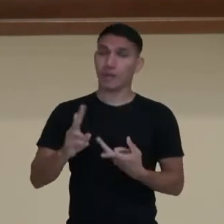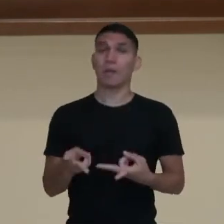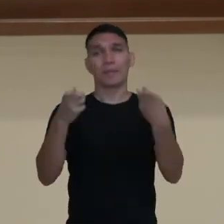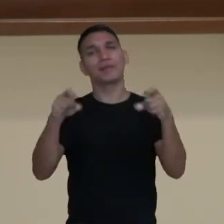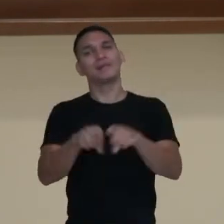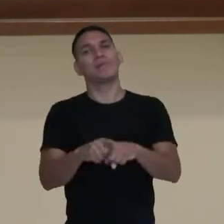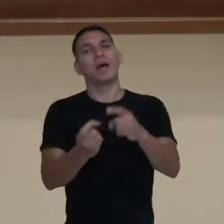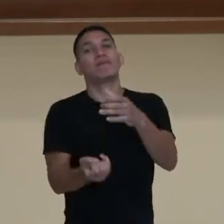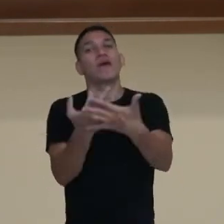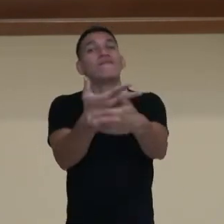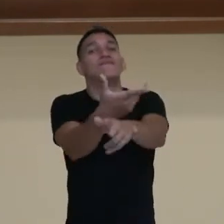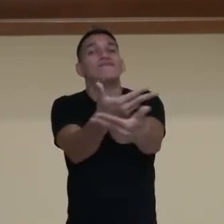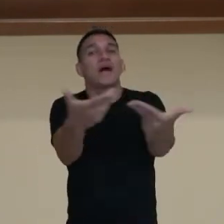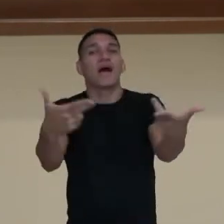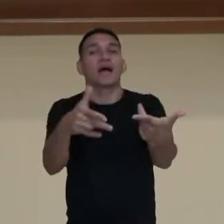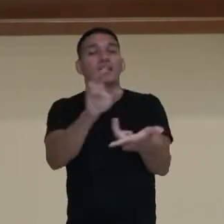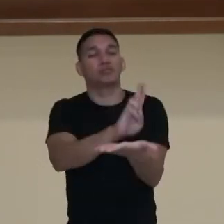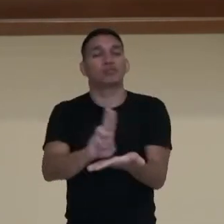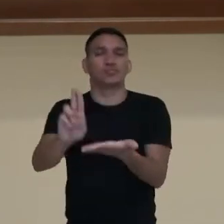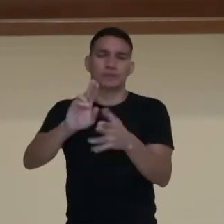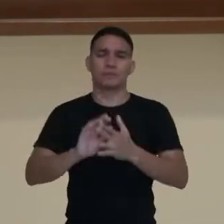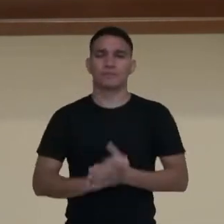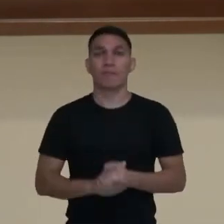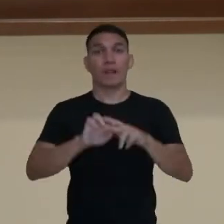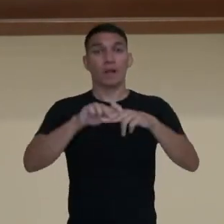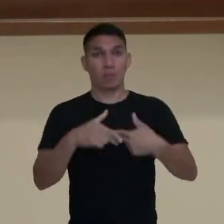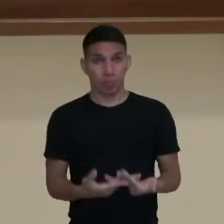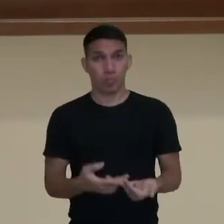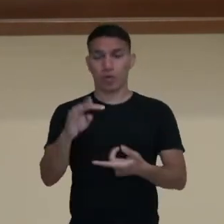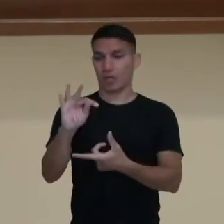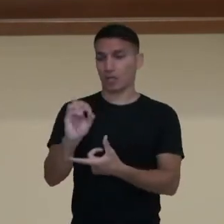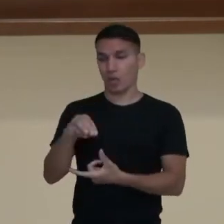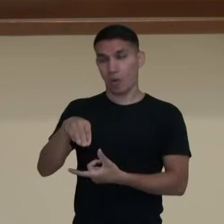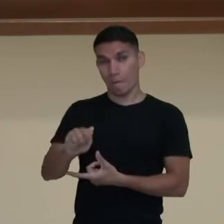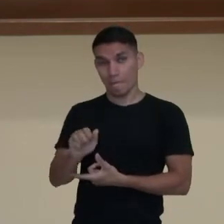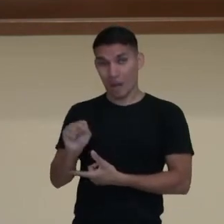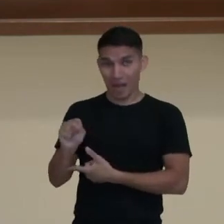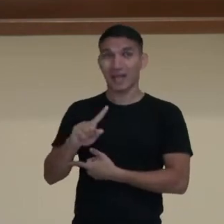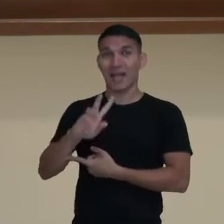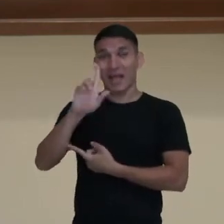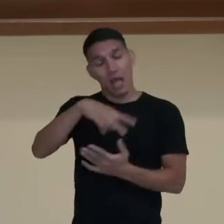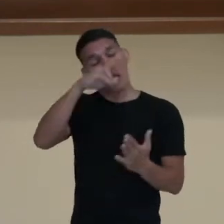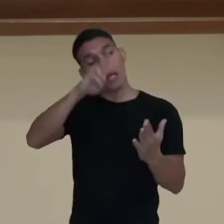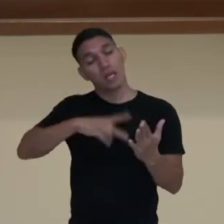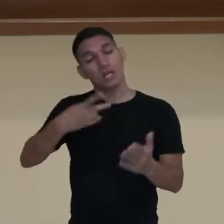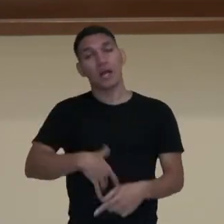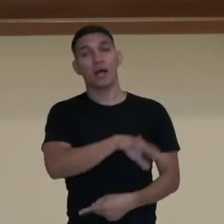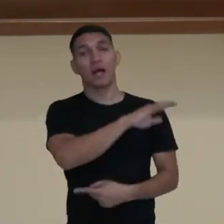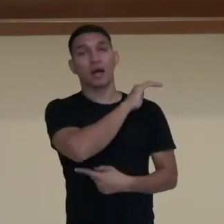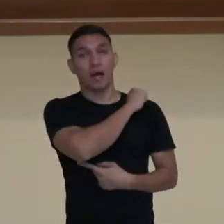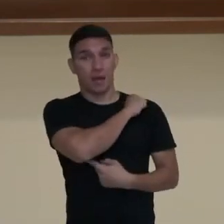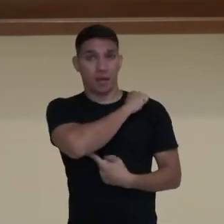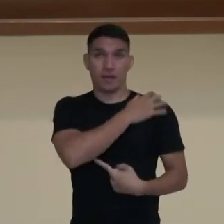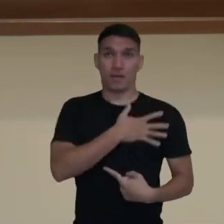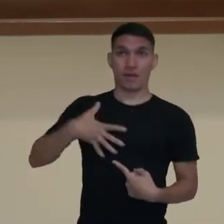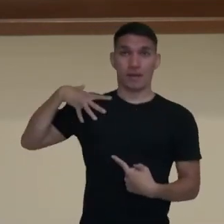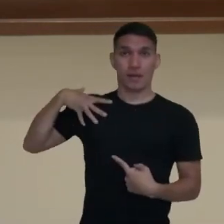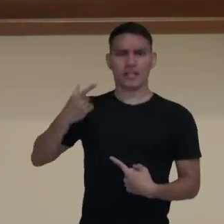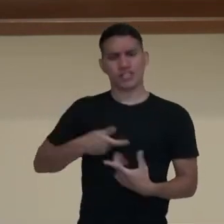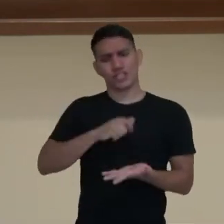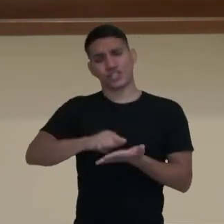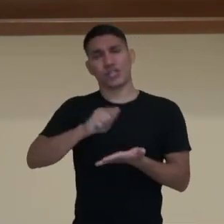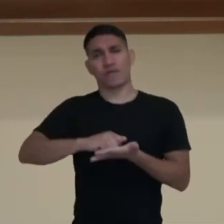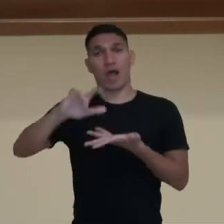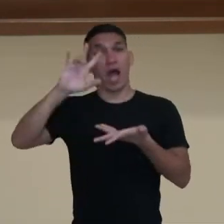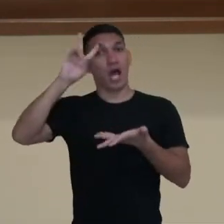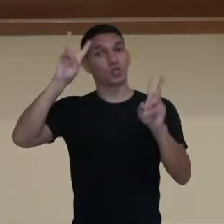de várias universidades. O Tomás de Aquino era um leitor de Aristóteles. Aristóteles foi aquele cara que escreveu lógica,